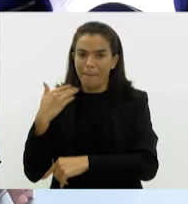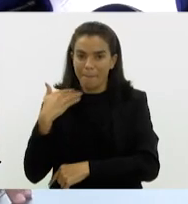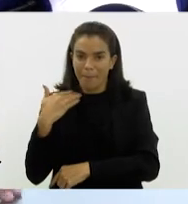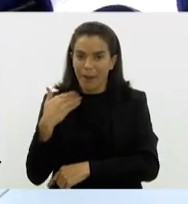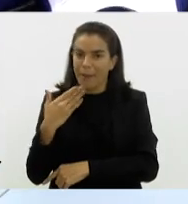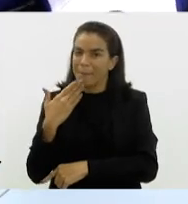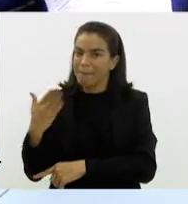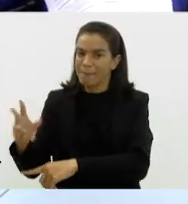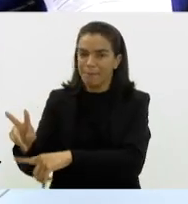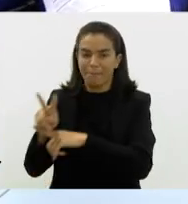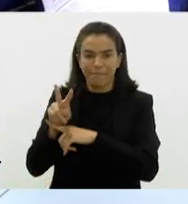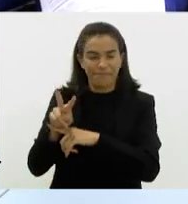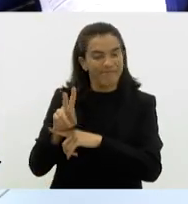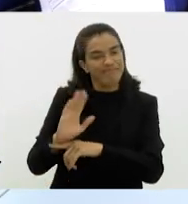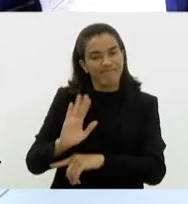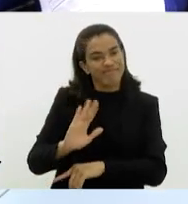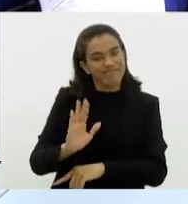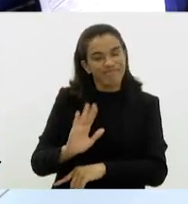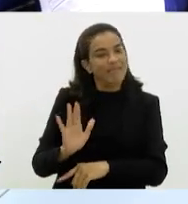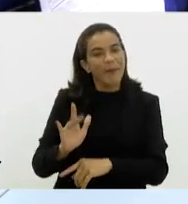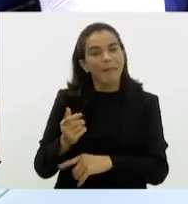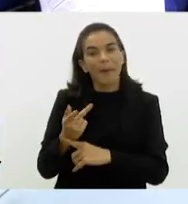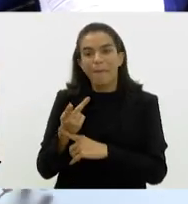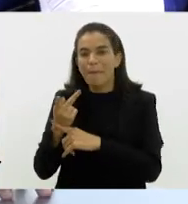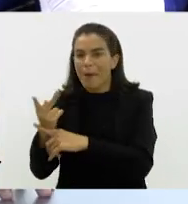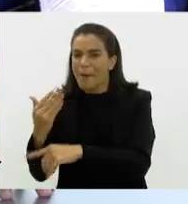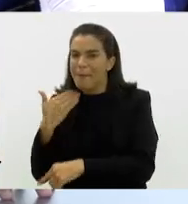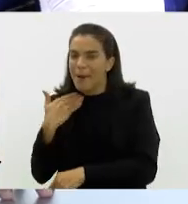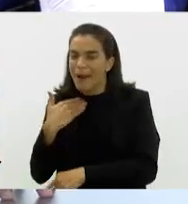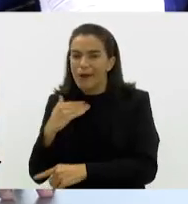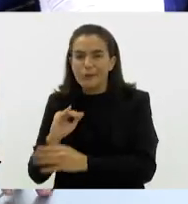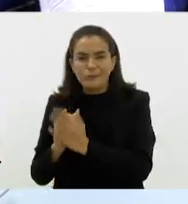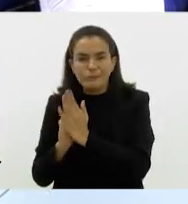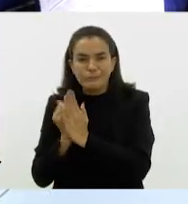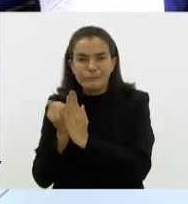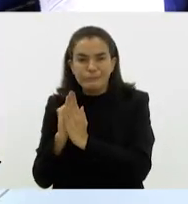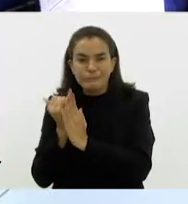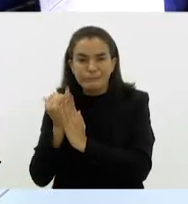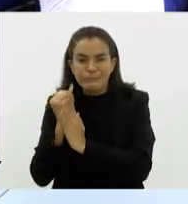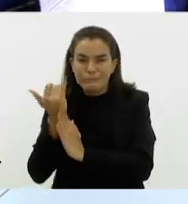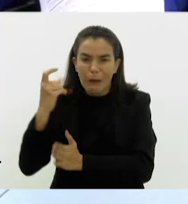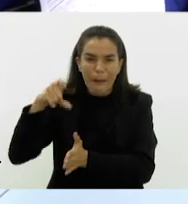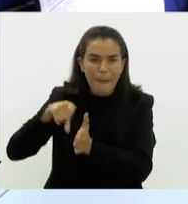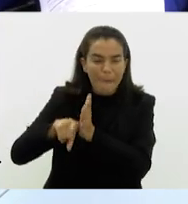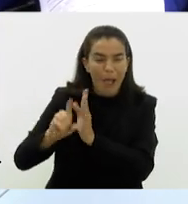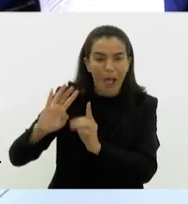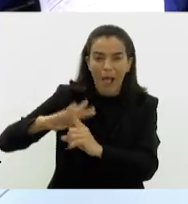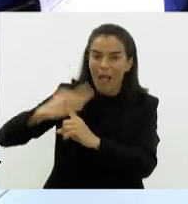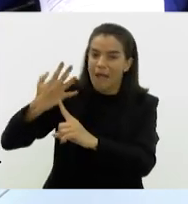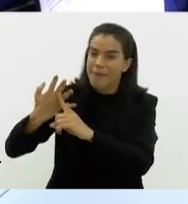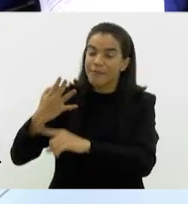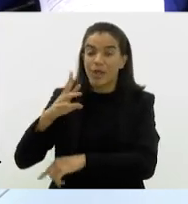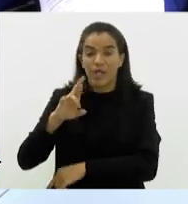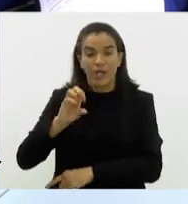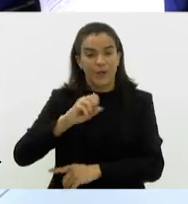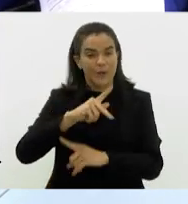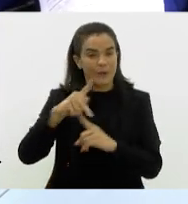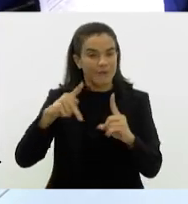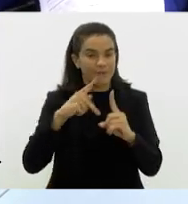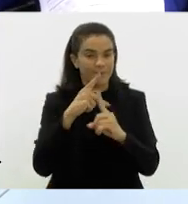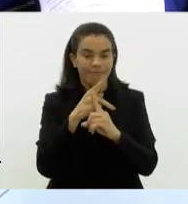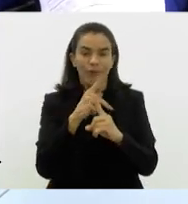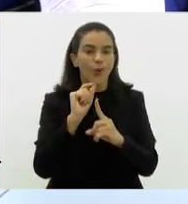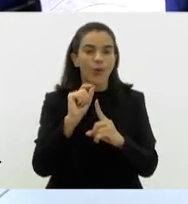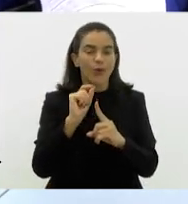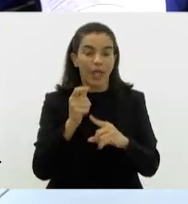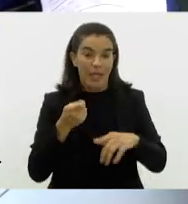empréstimo. Provavelmente, esse beneficiário teria que recorrer a um banco pagando juros maior. E, provavelmente, o Rio Previdência teria que fazer